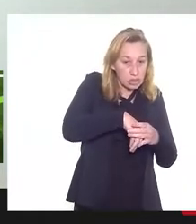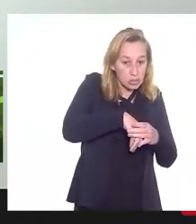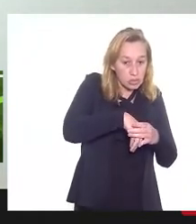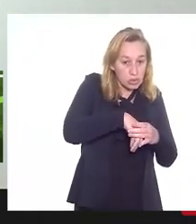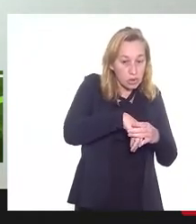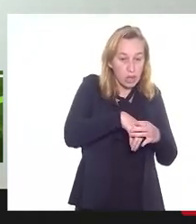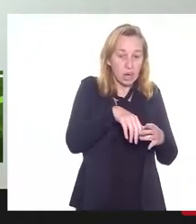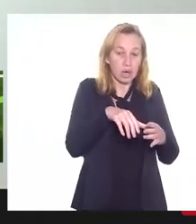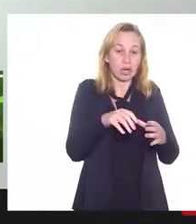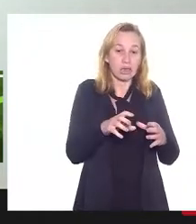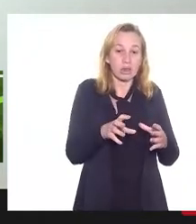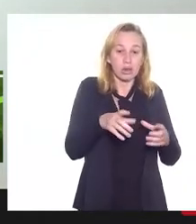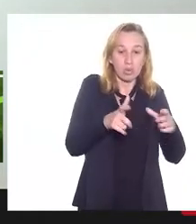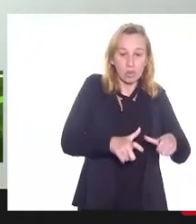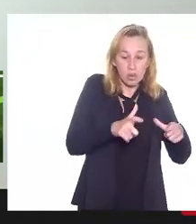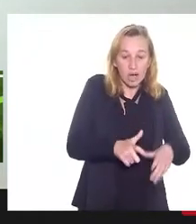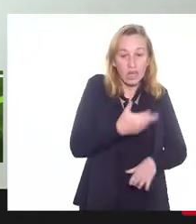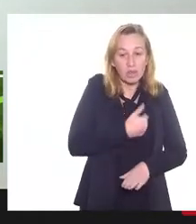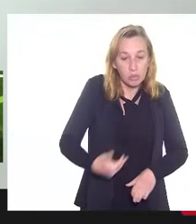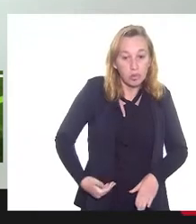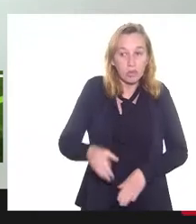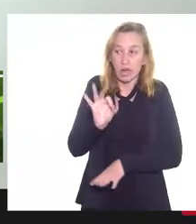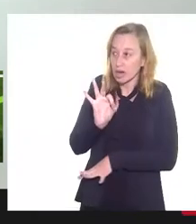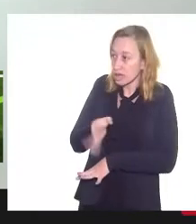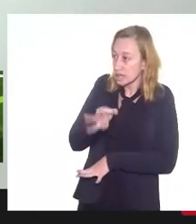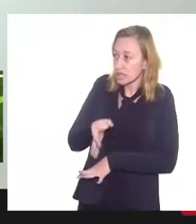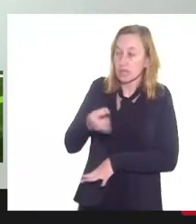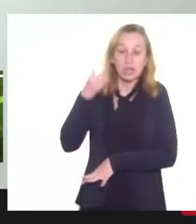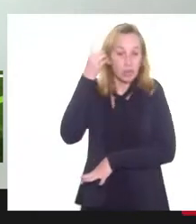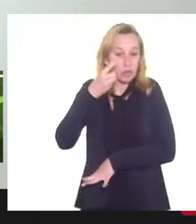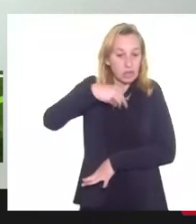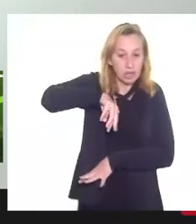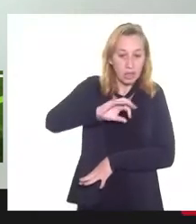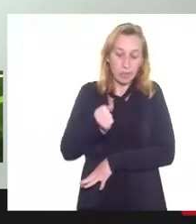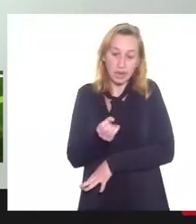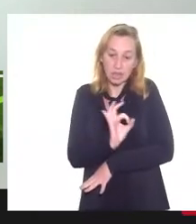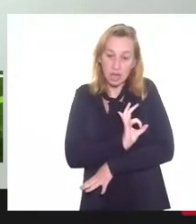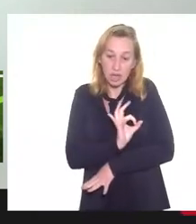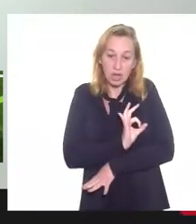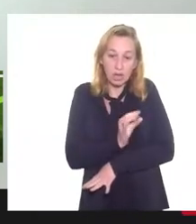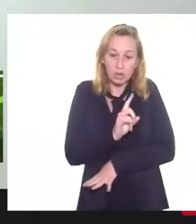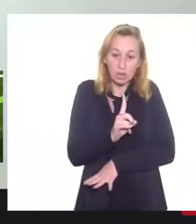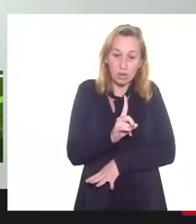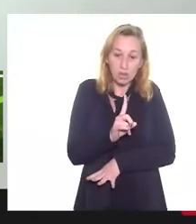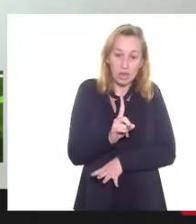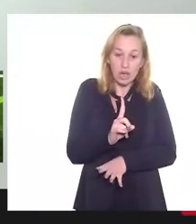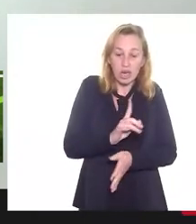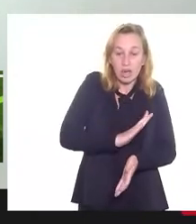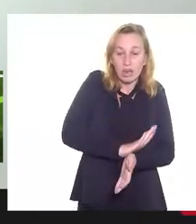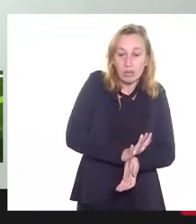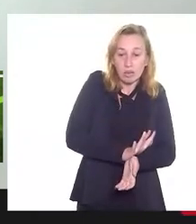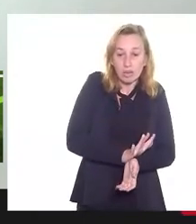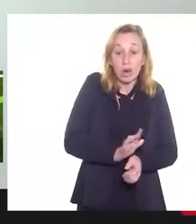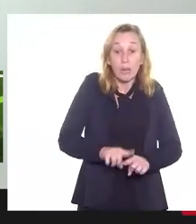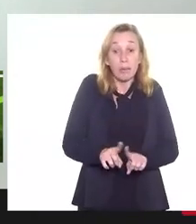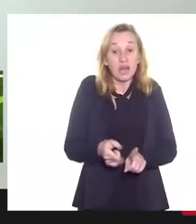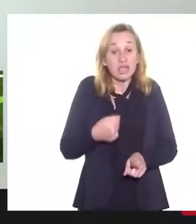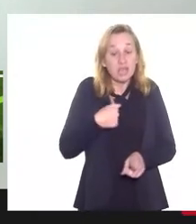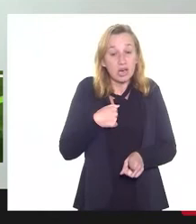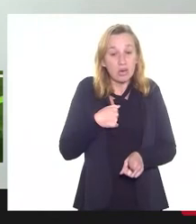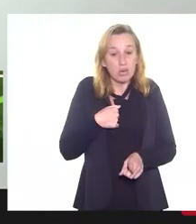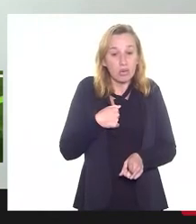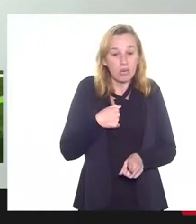aparelhos públicos é fato. Deputada Marta Rocha, não é um caso que tem a ver com intolerância, mas eu fui